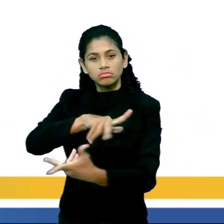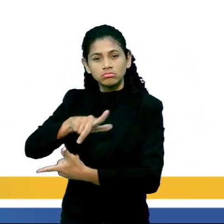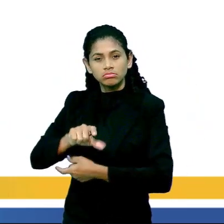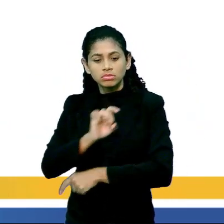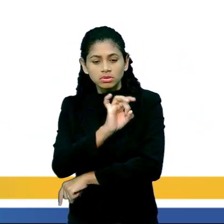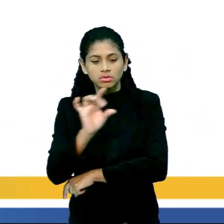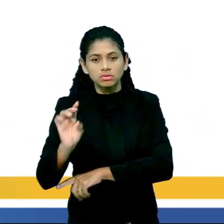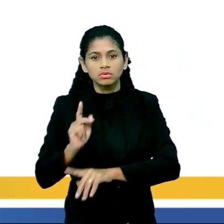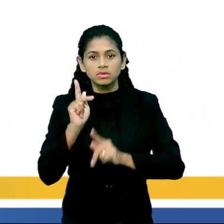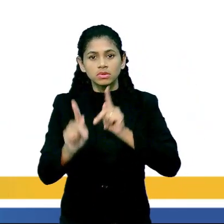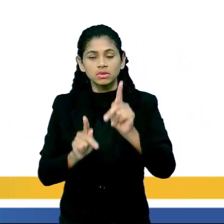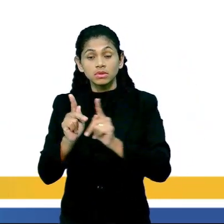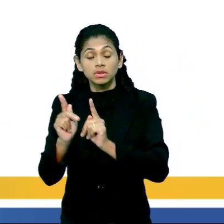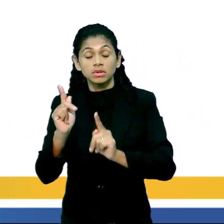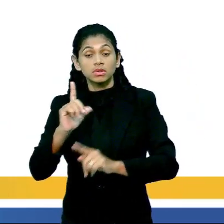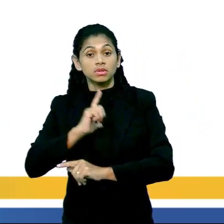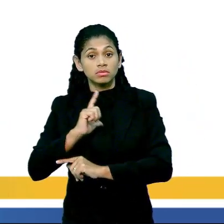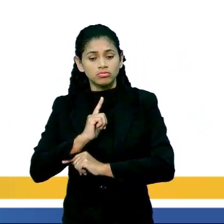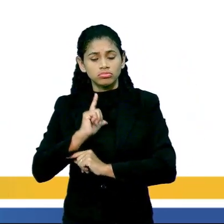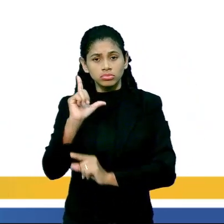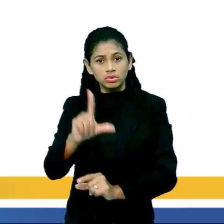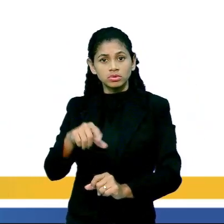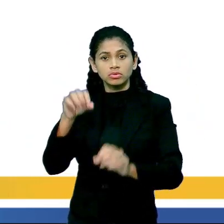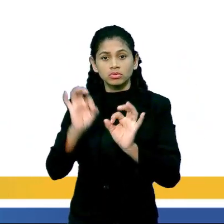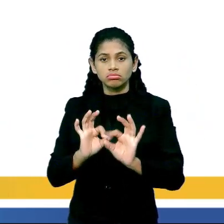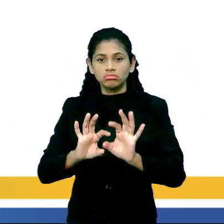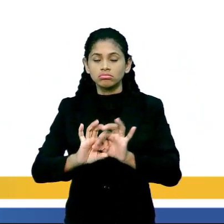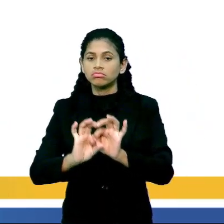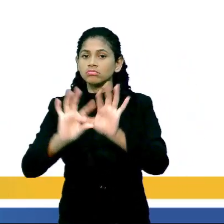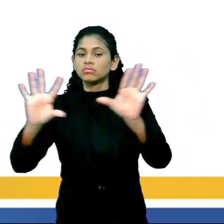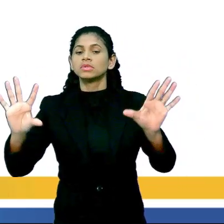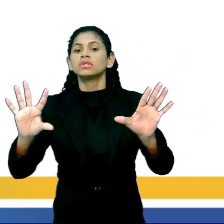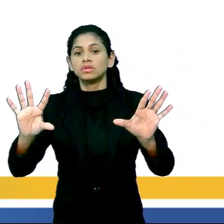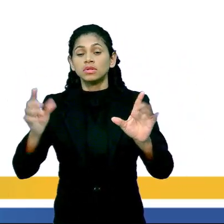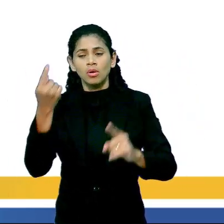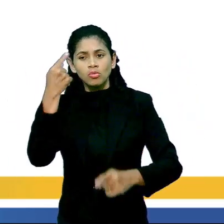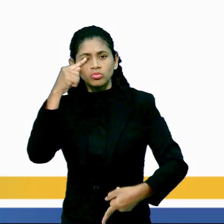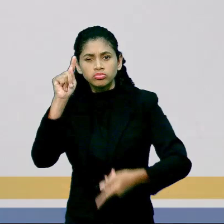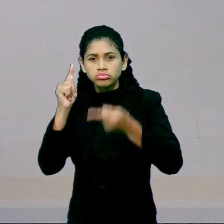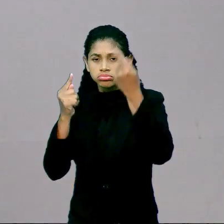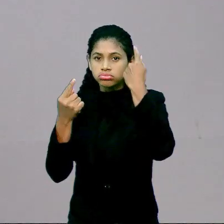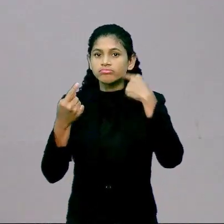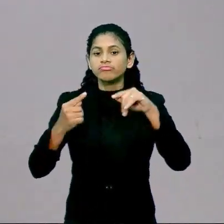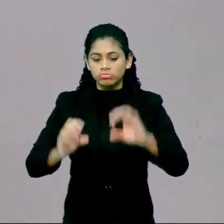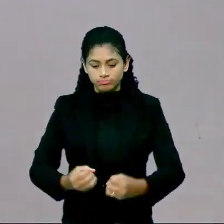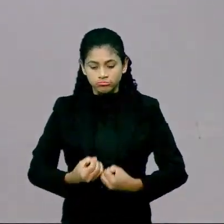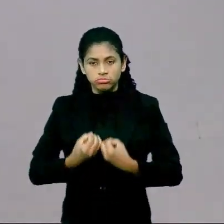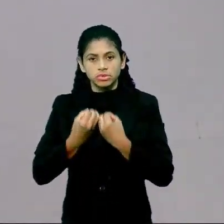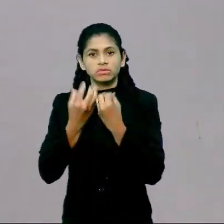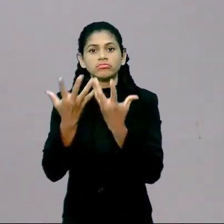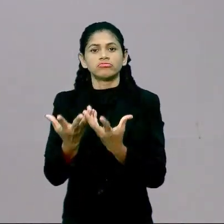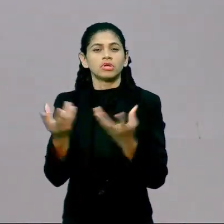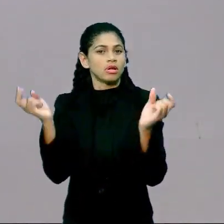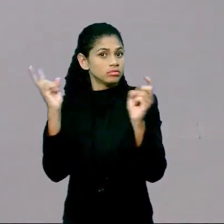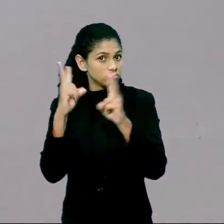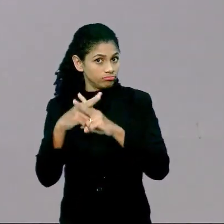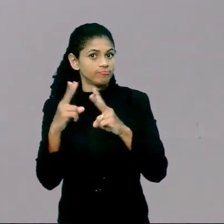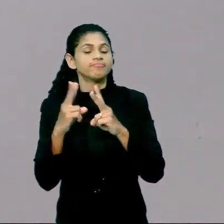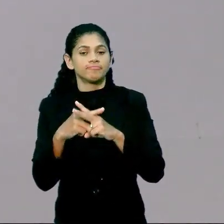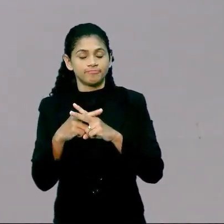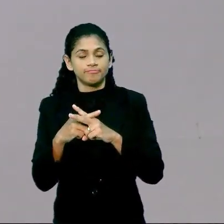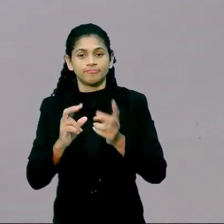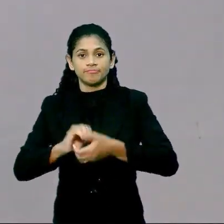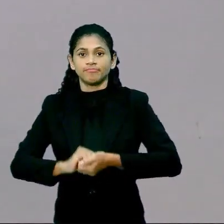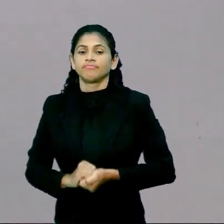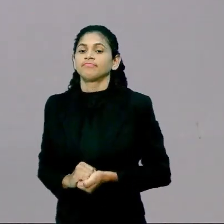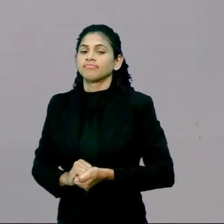teve autonomia para criar e manifestar suas próprias ações de combate, kika, bate, porque